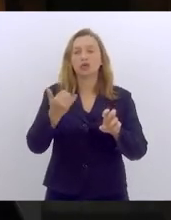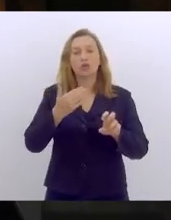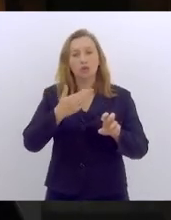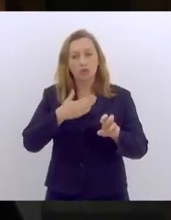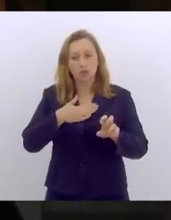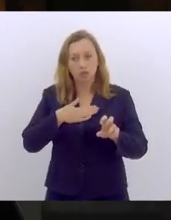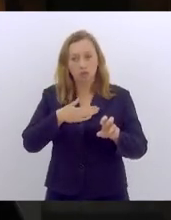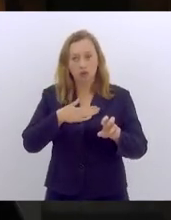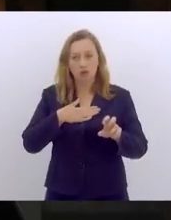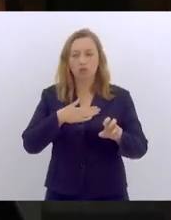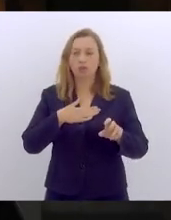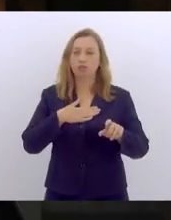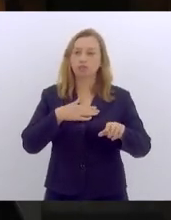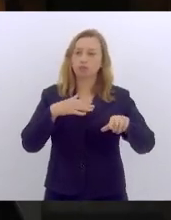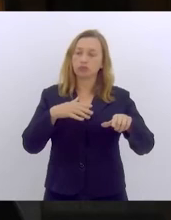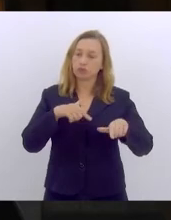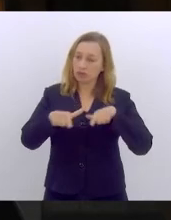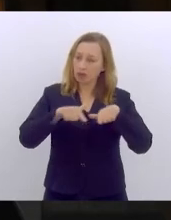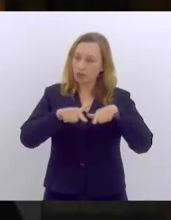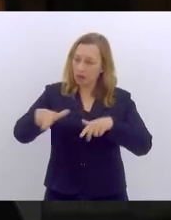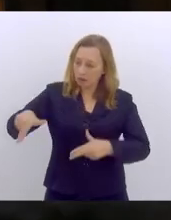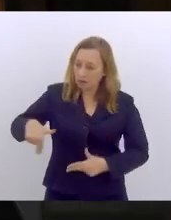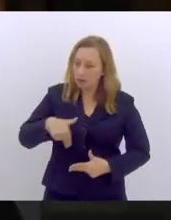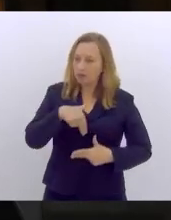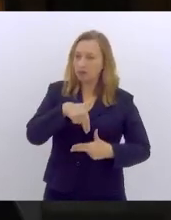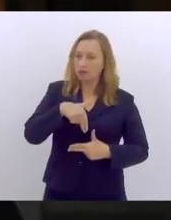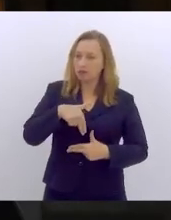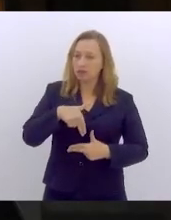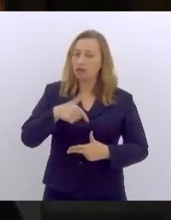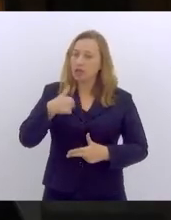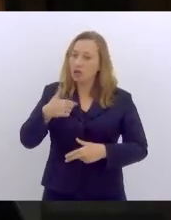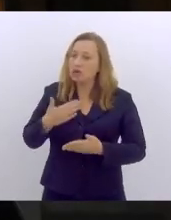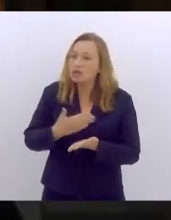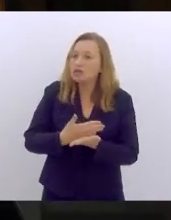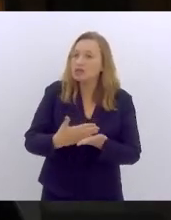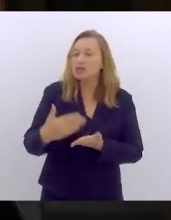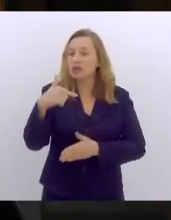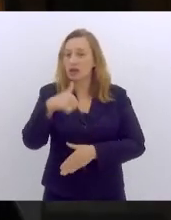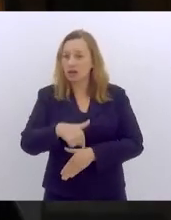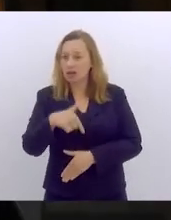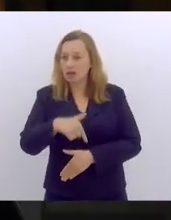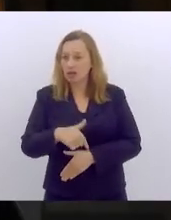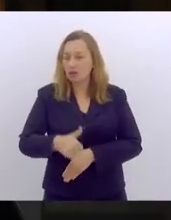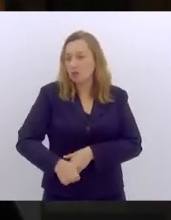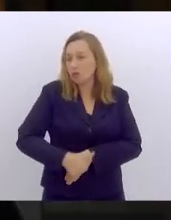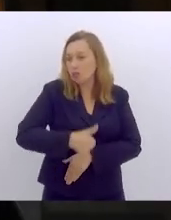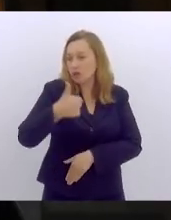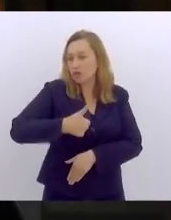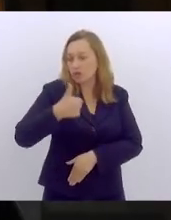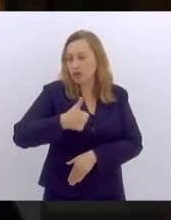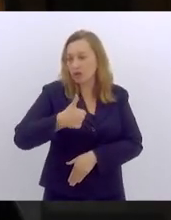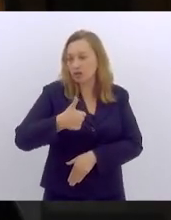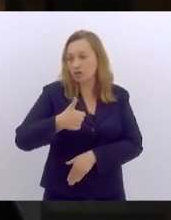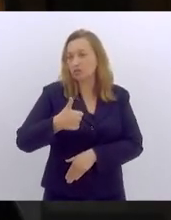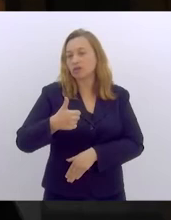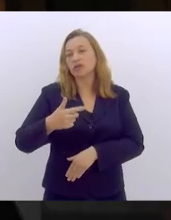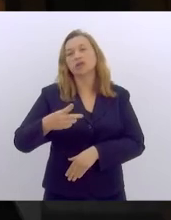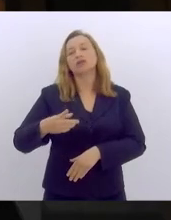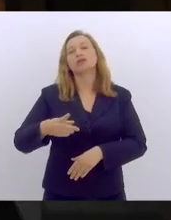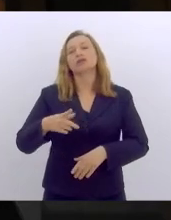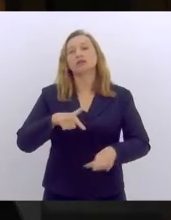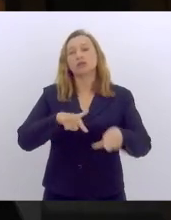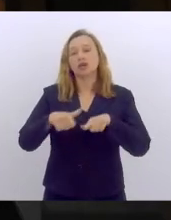comportamento em plenário desde que aqui cheguei para o meu primeiro mandato, senhora